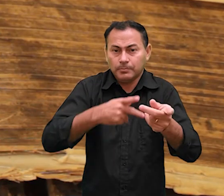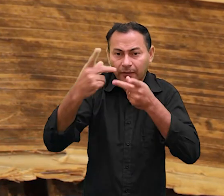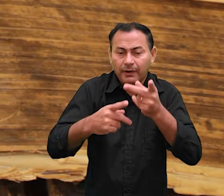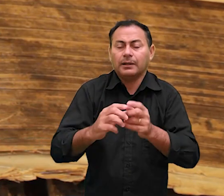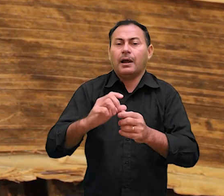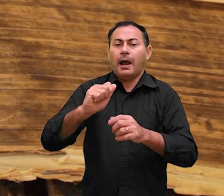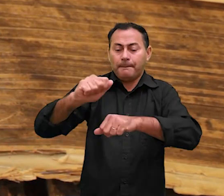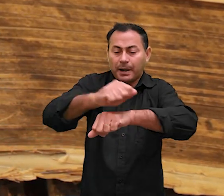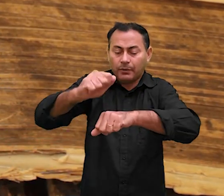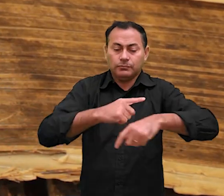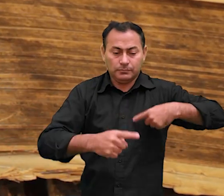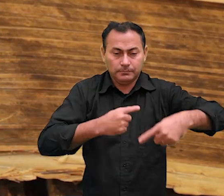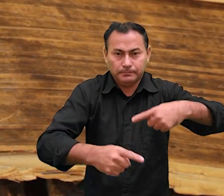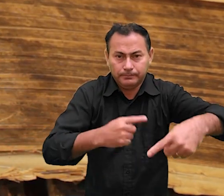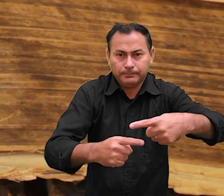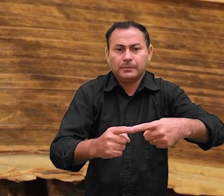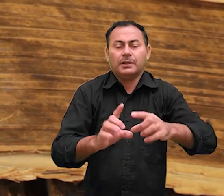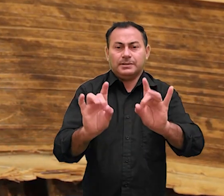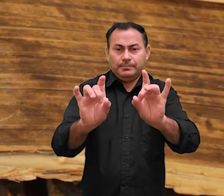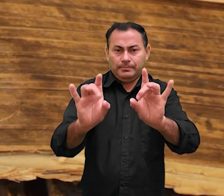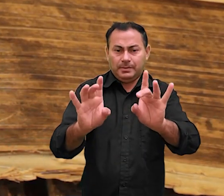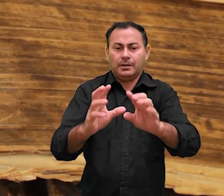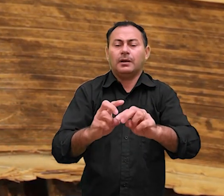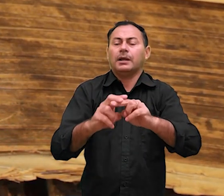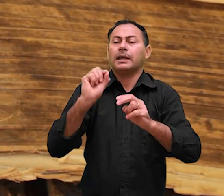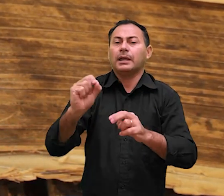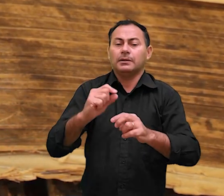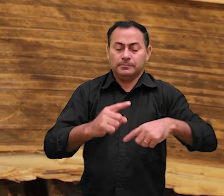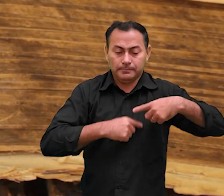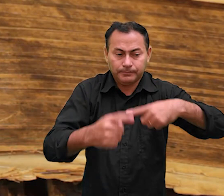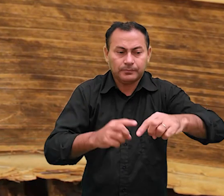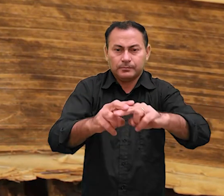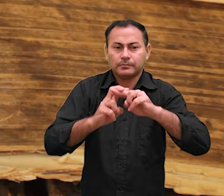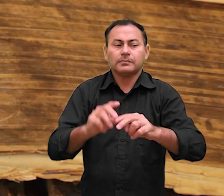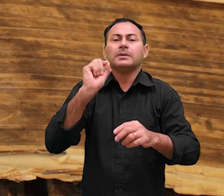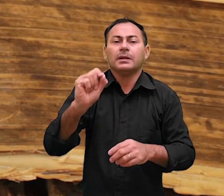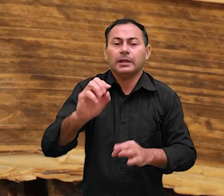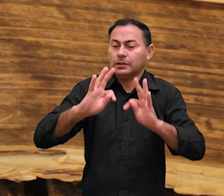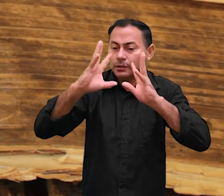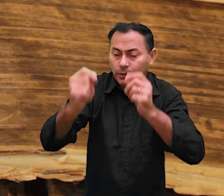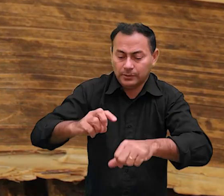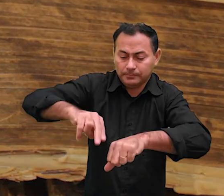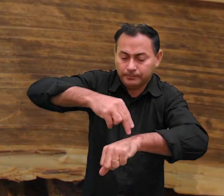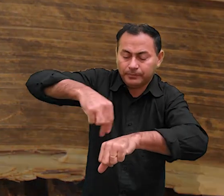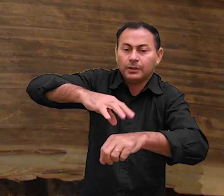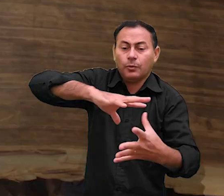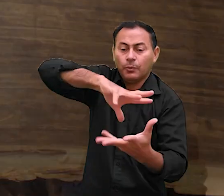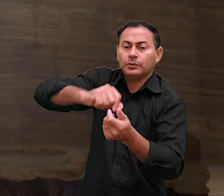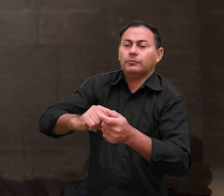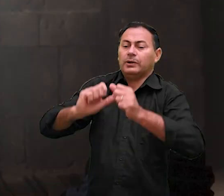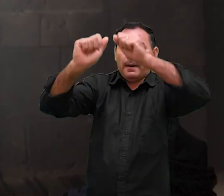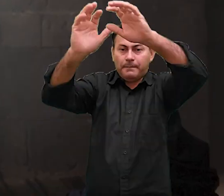falam sobre Abraão e seus descendentes, especialmente sobre aquele descendente através de quem todas as nações da